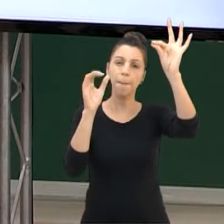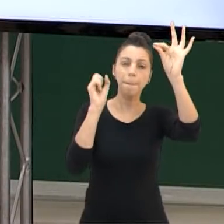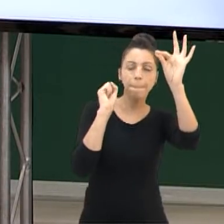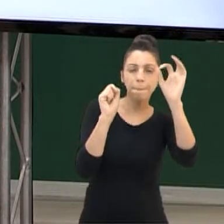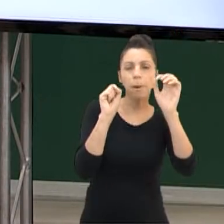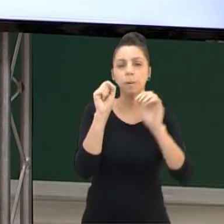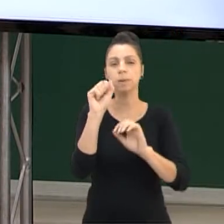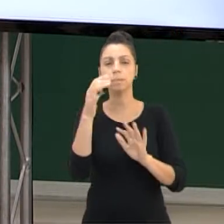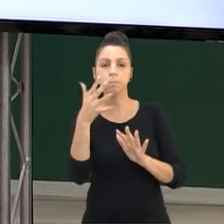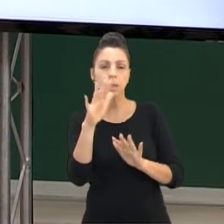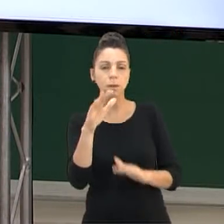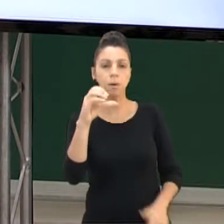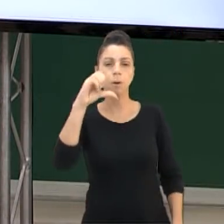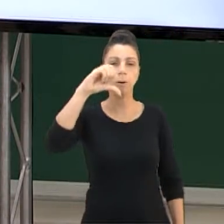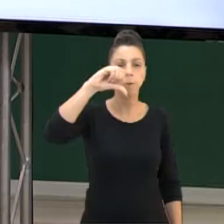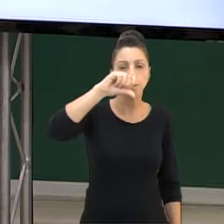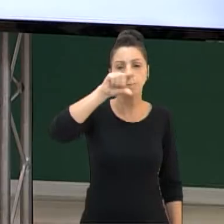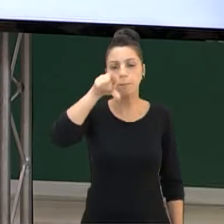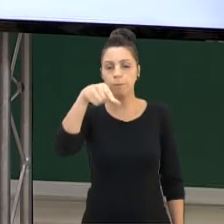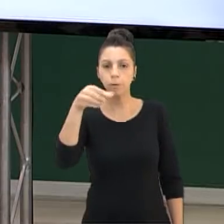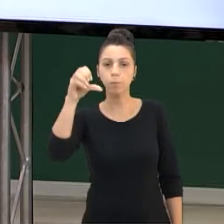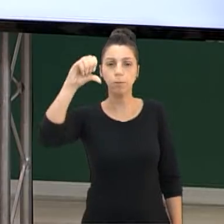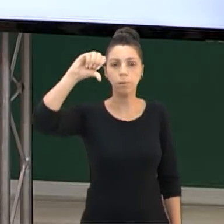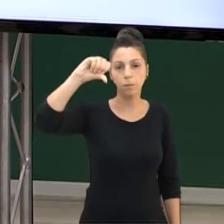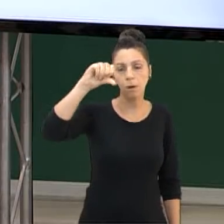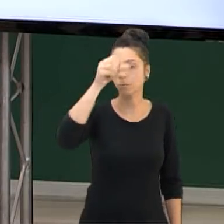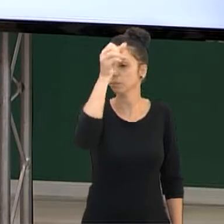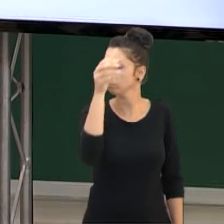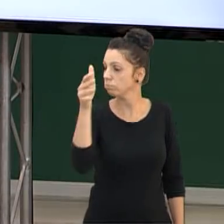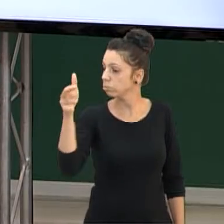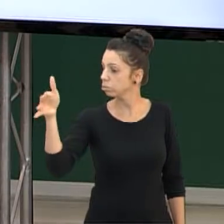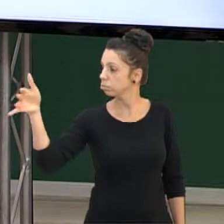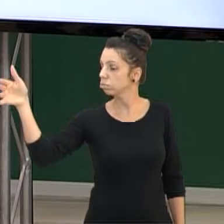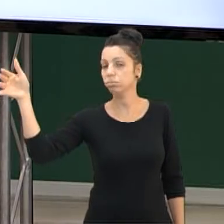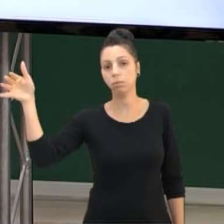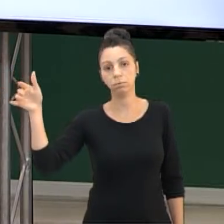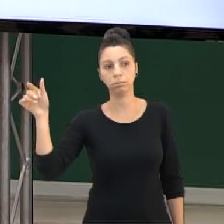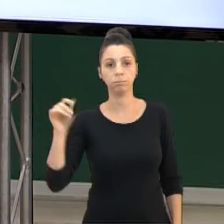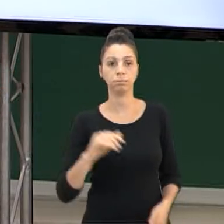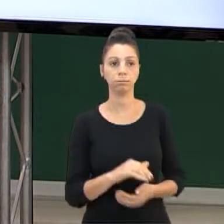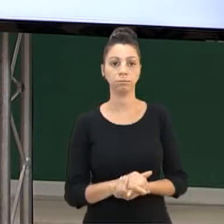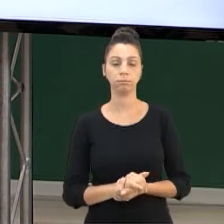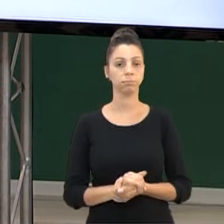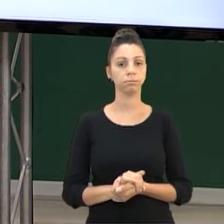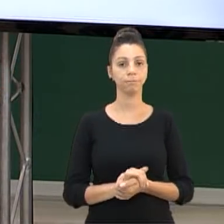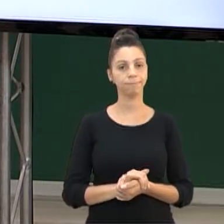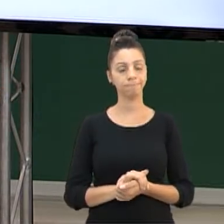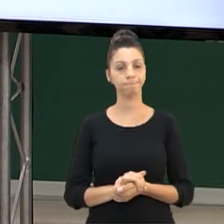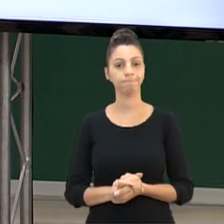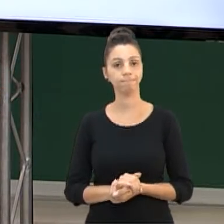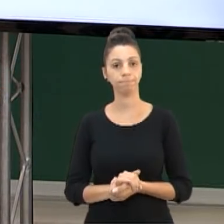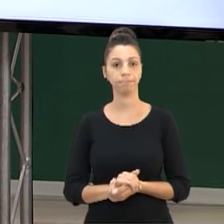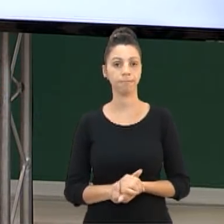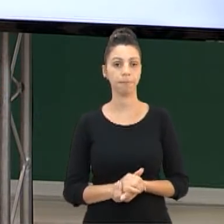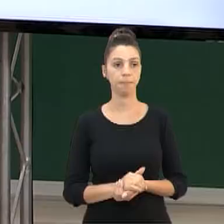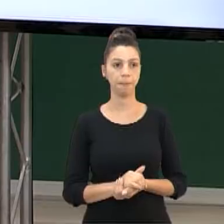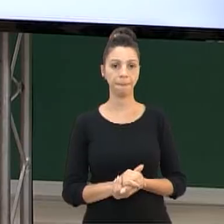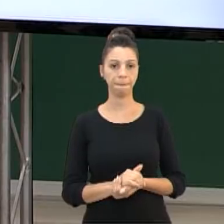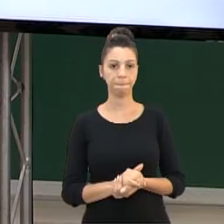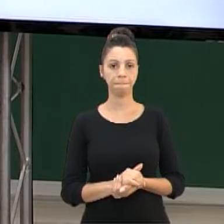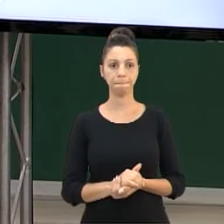9,99 alguma coisa. Sabia? Porque é infinitamente muito pequeno. E o que acontece? Nesse